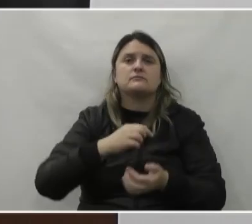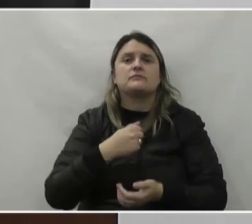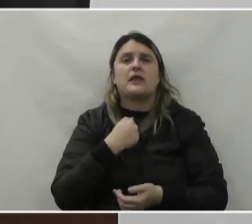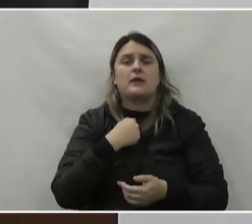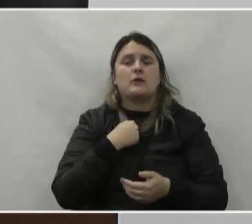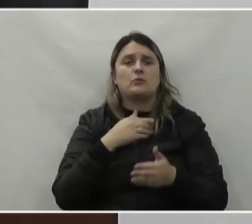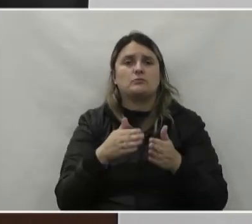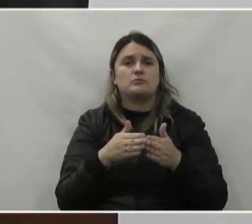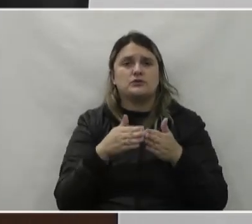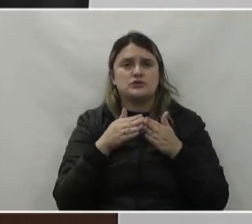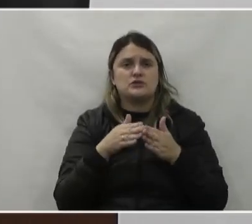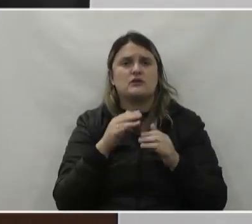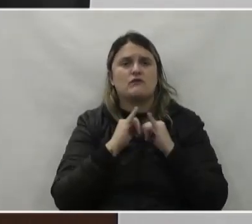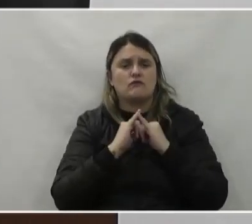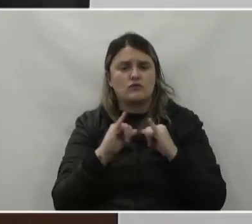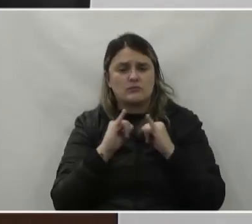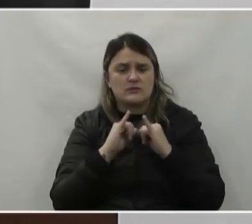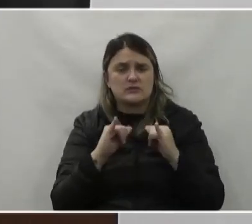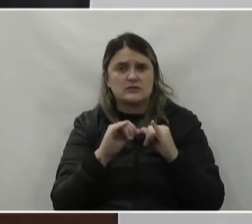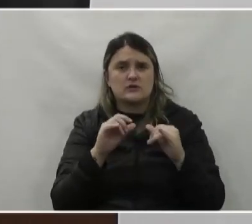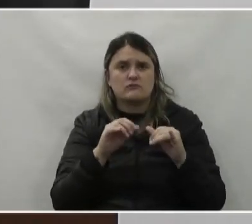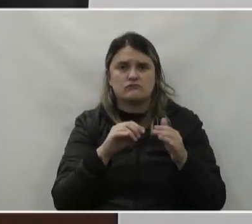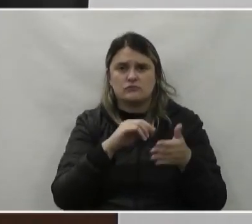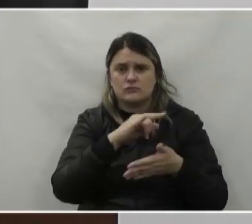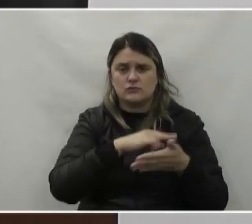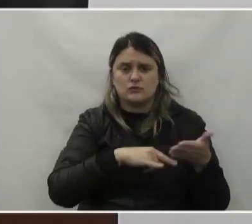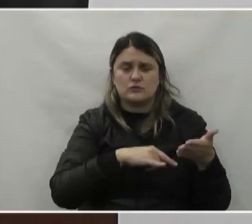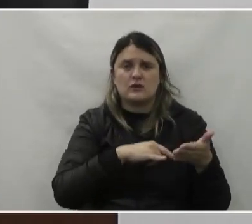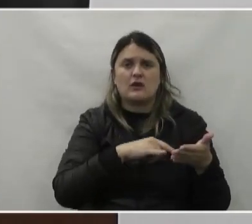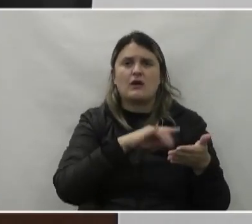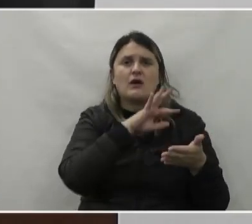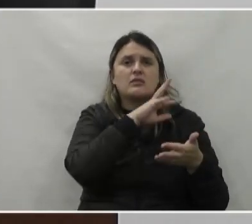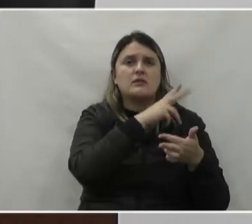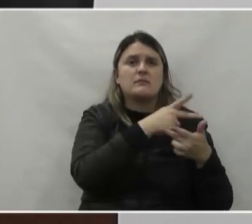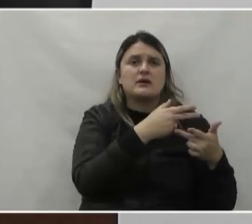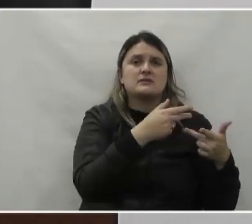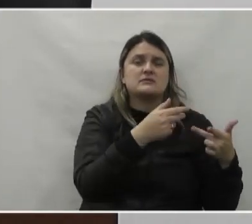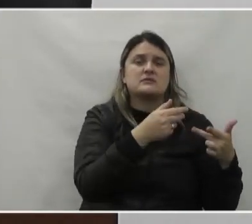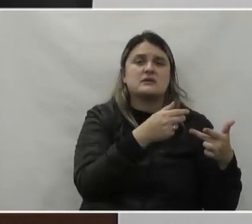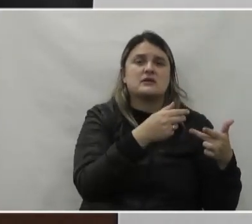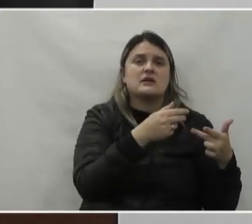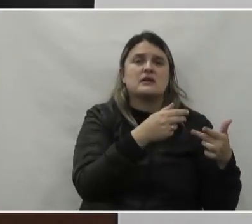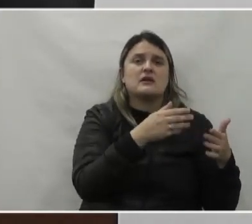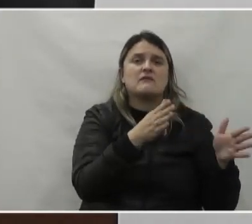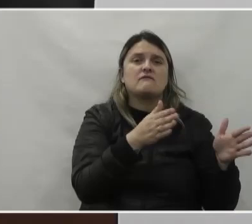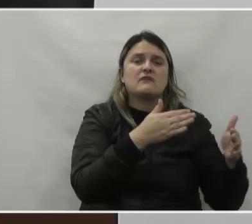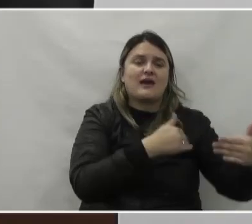solicitei informações via requerimento, animais que ficavam fechados em caixotes,